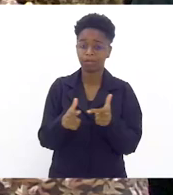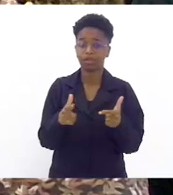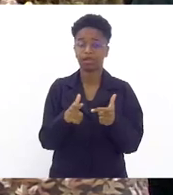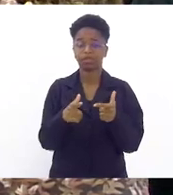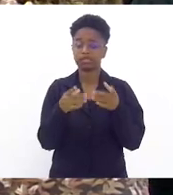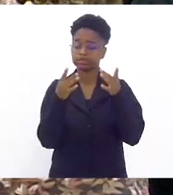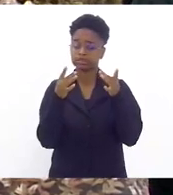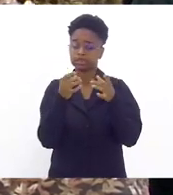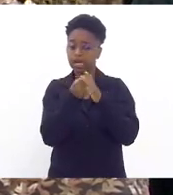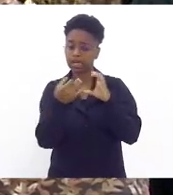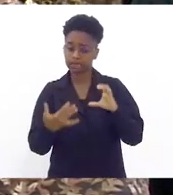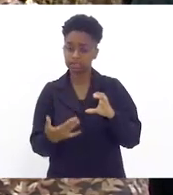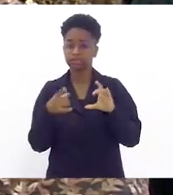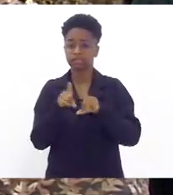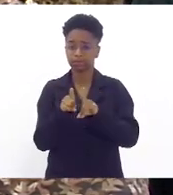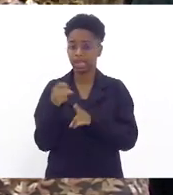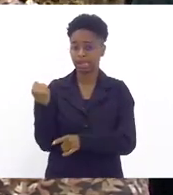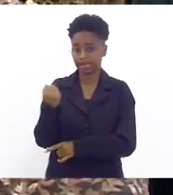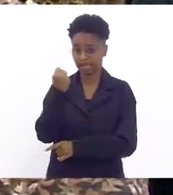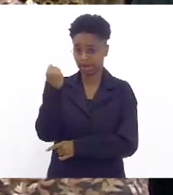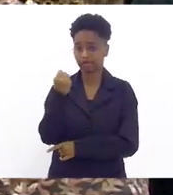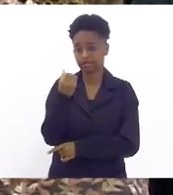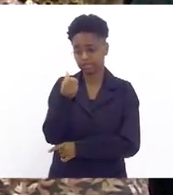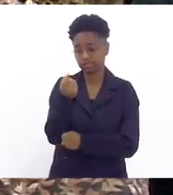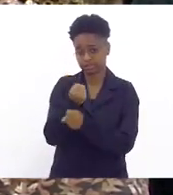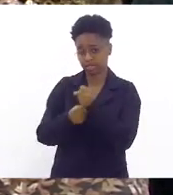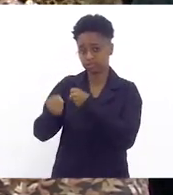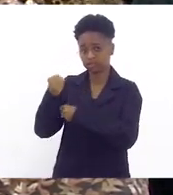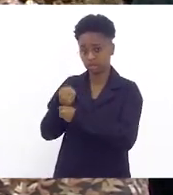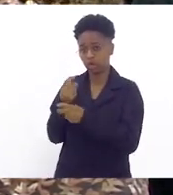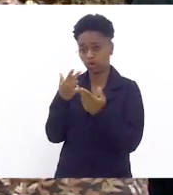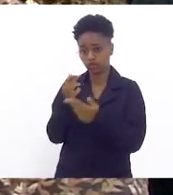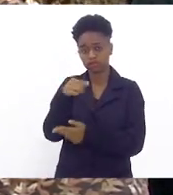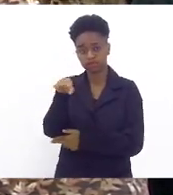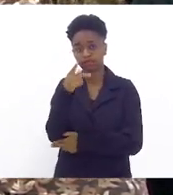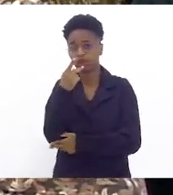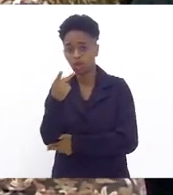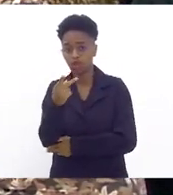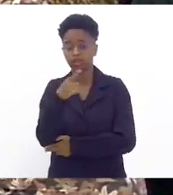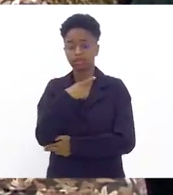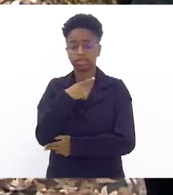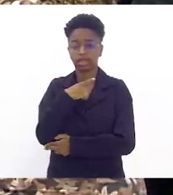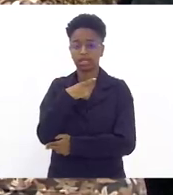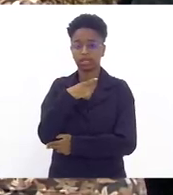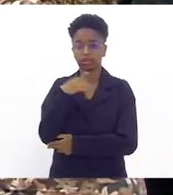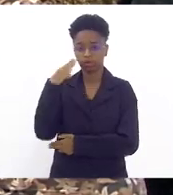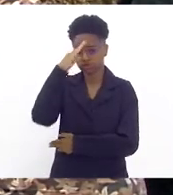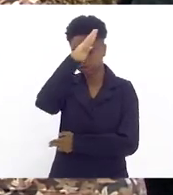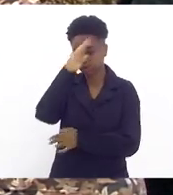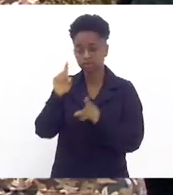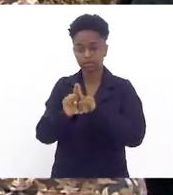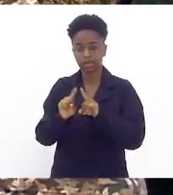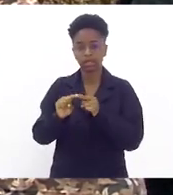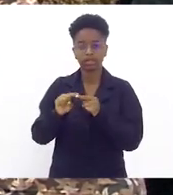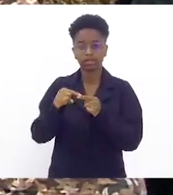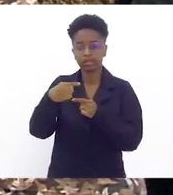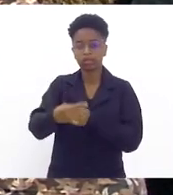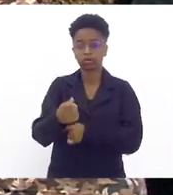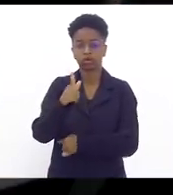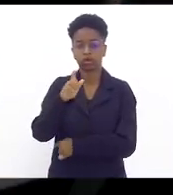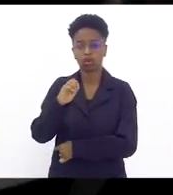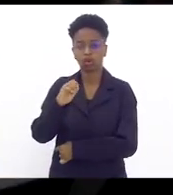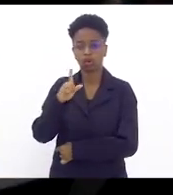que também vem se agravando esses últimos seis anos como companheiro disse no governo bolsonaro e depois do golpe e dizer que